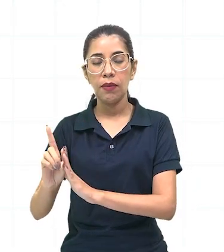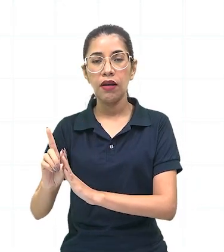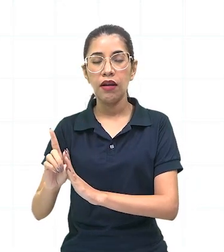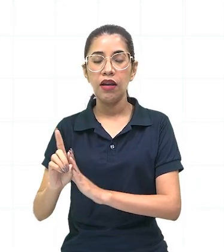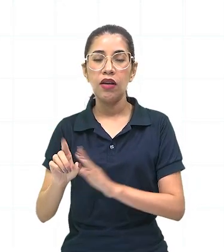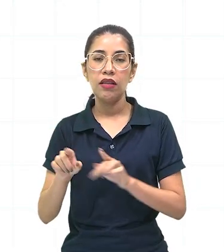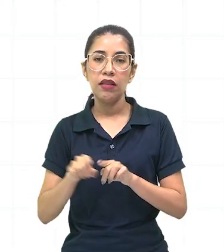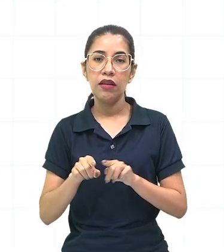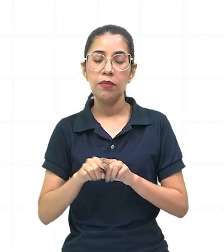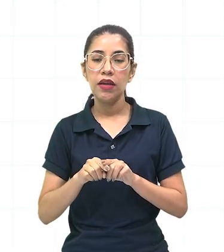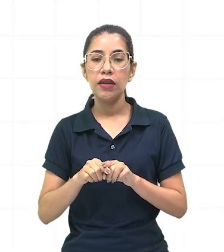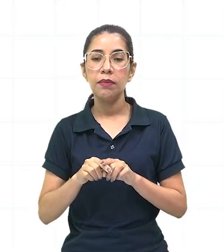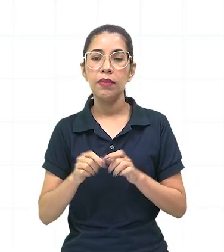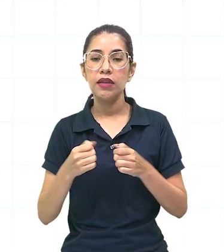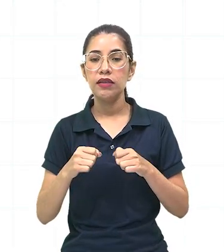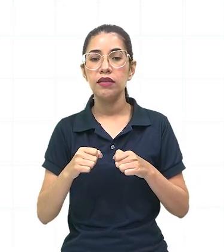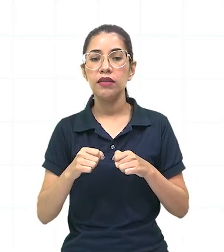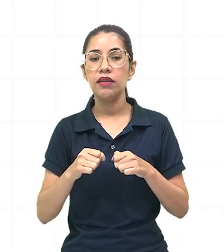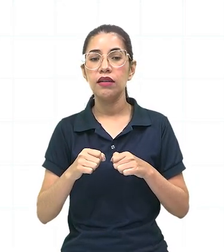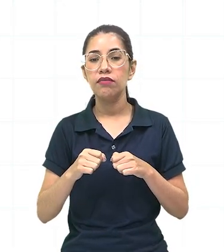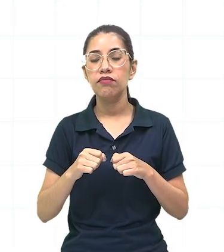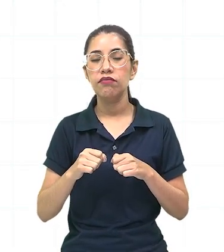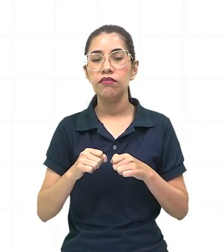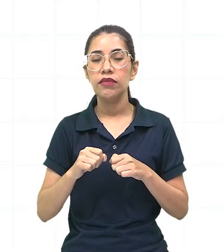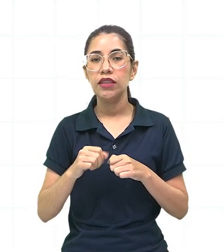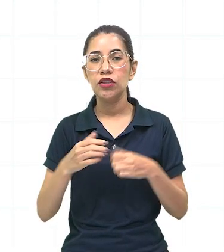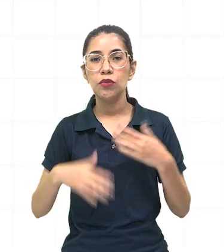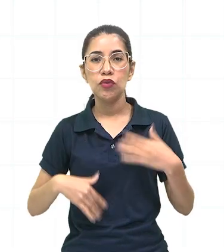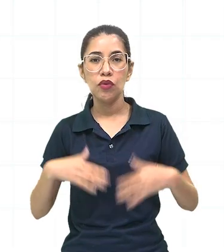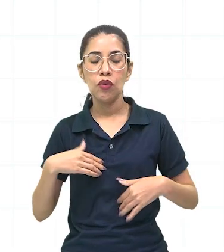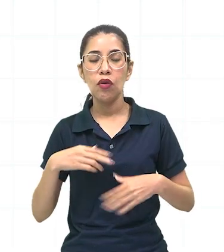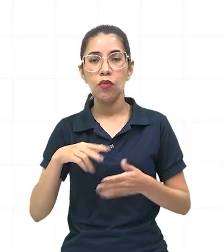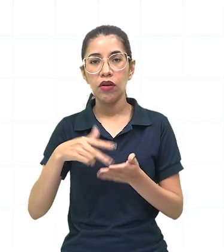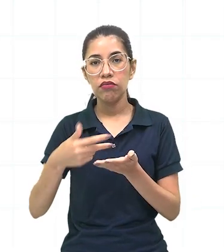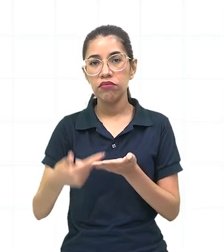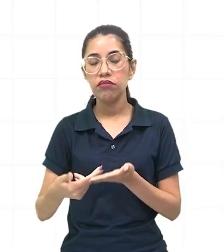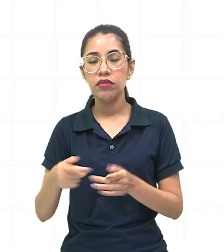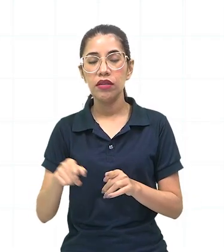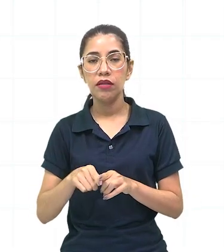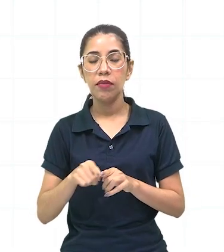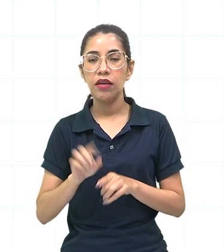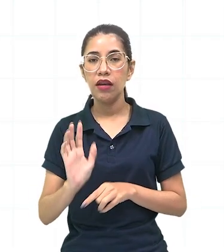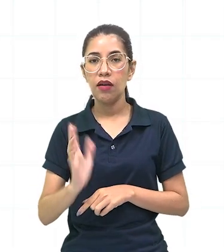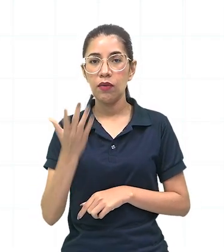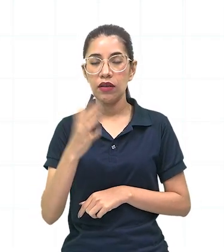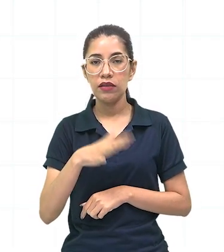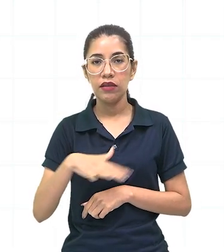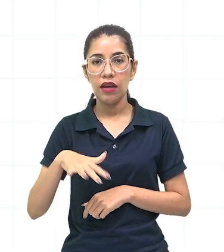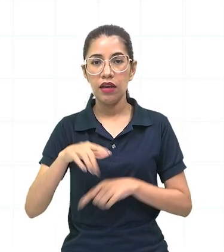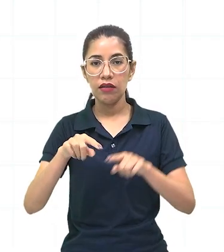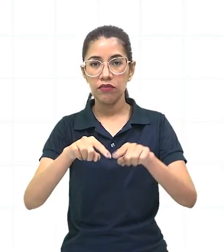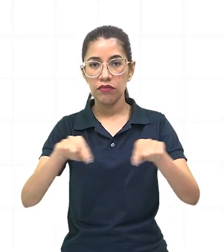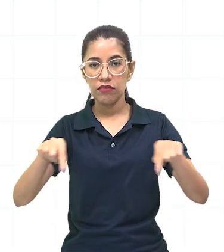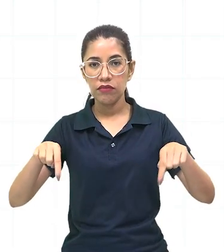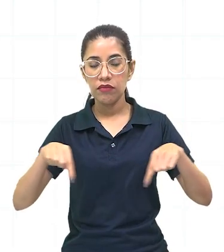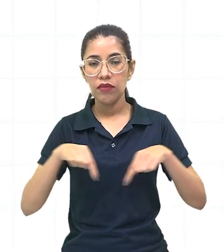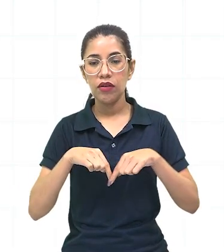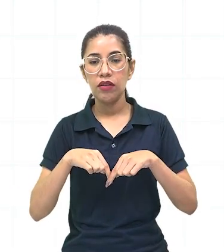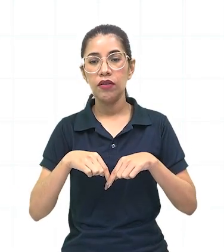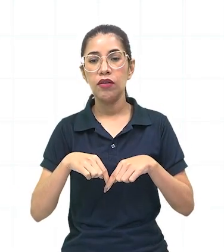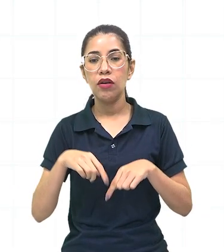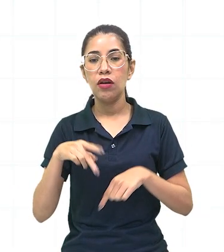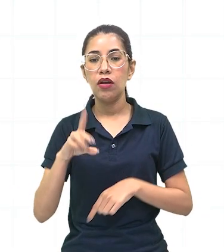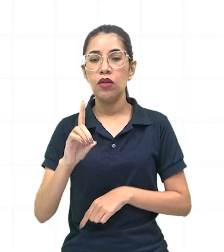que não seja as solas dos pés. A luta ocorre em um ringue circular chamado